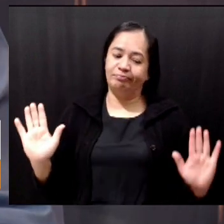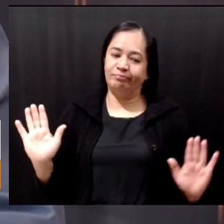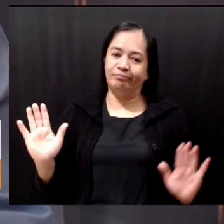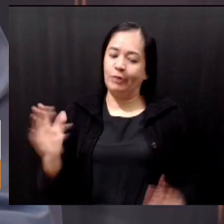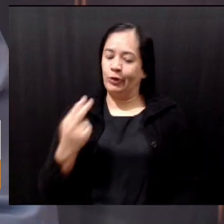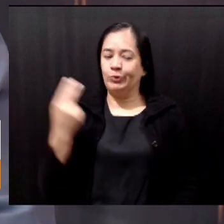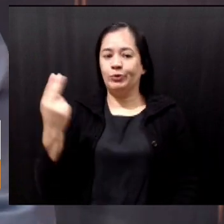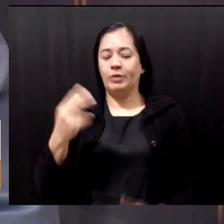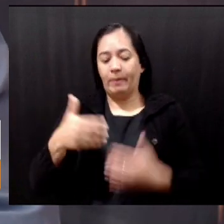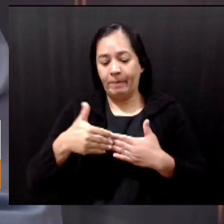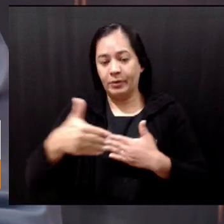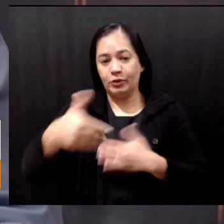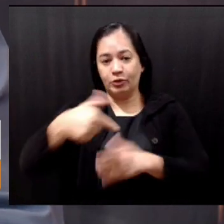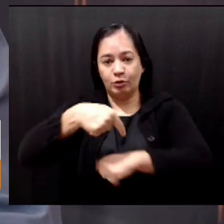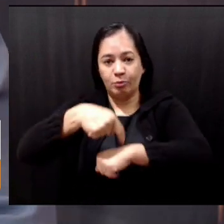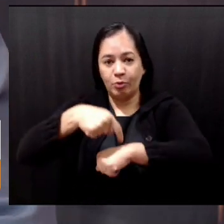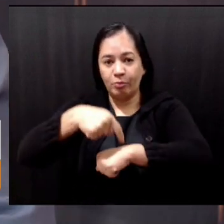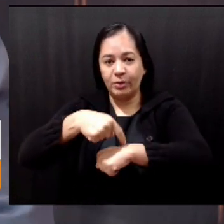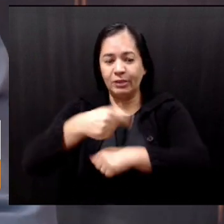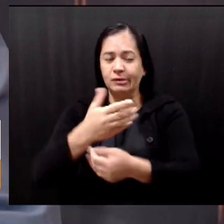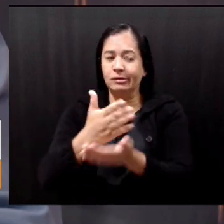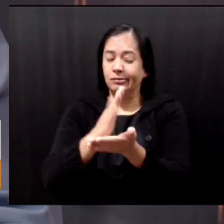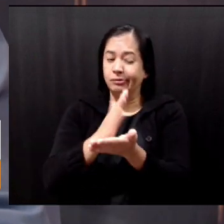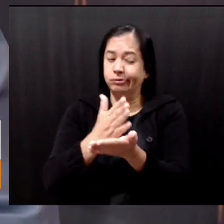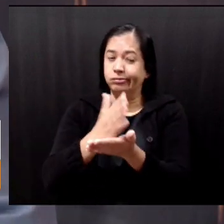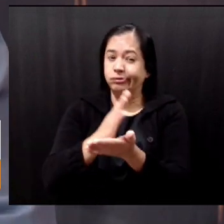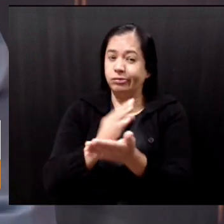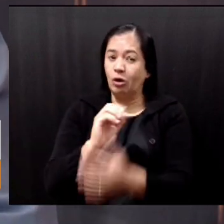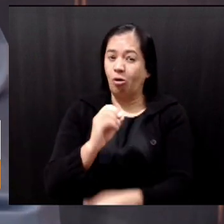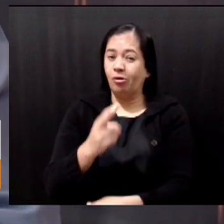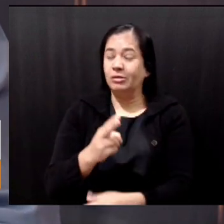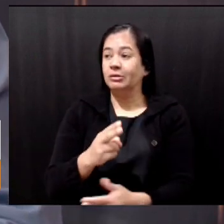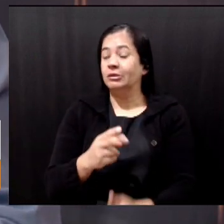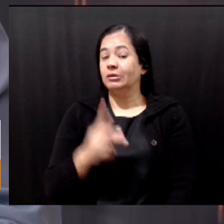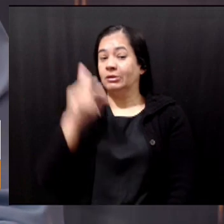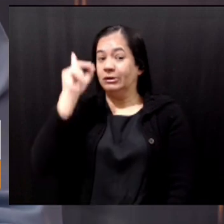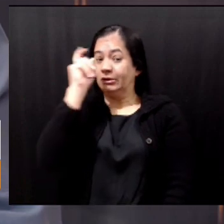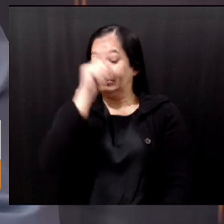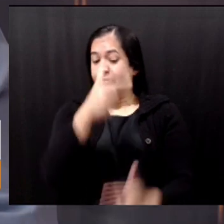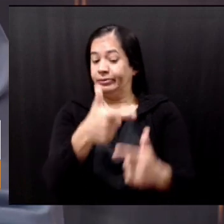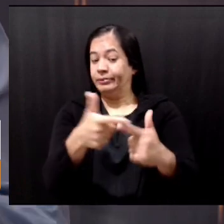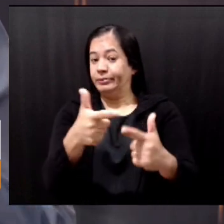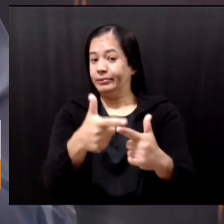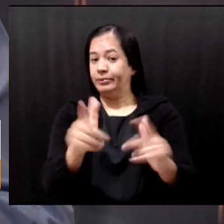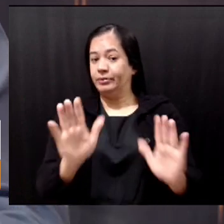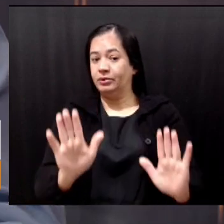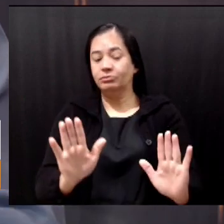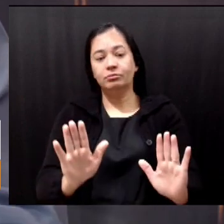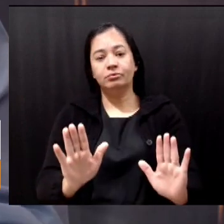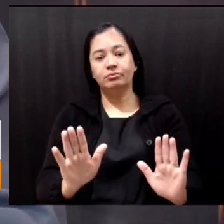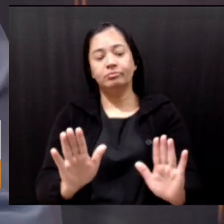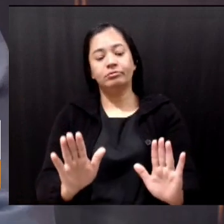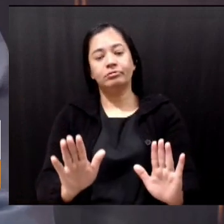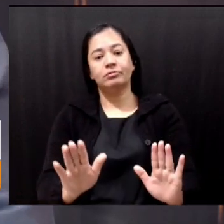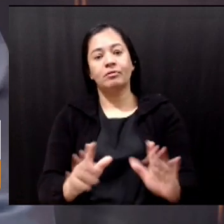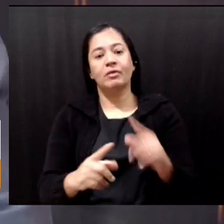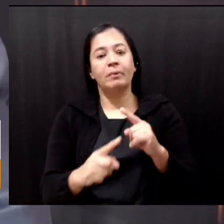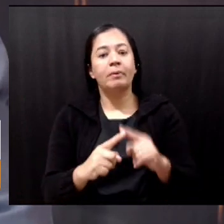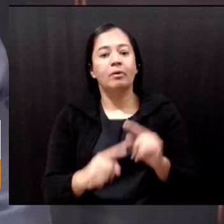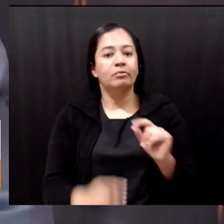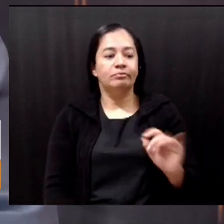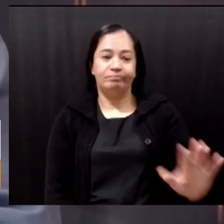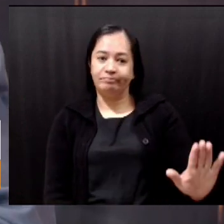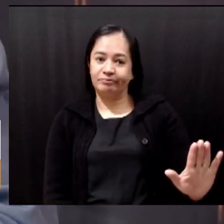que começa a incomodar ou que dá muito trabalho, eh, provavelmente vai extinguindo